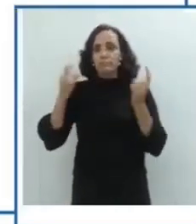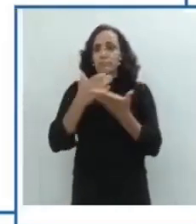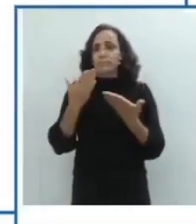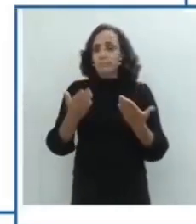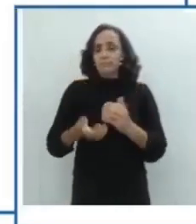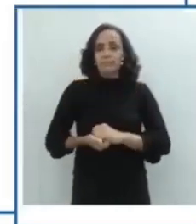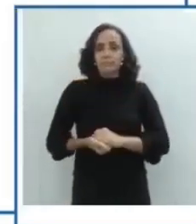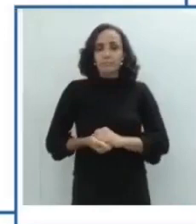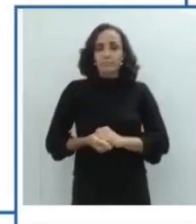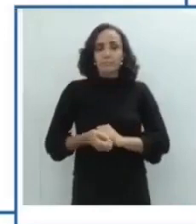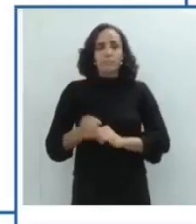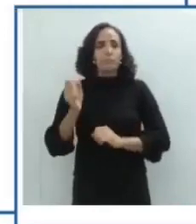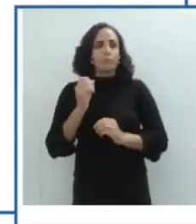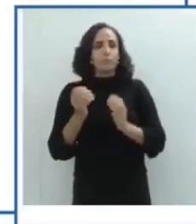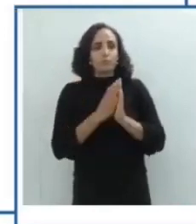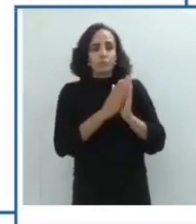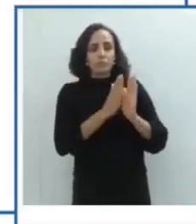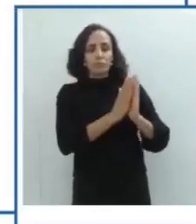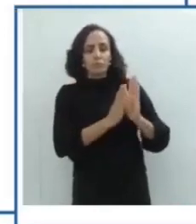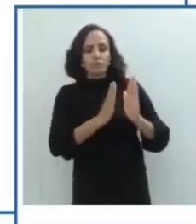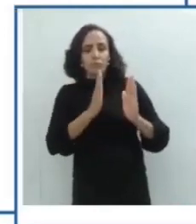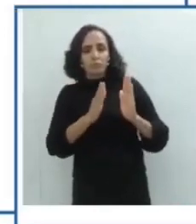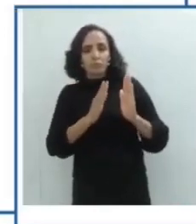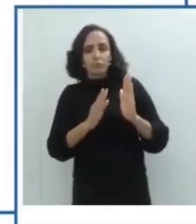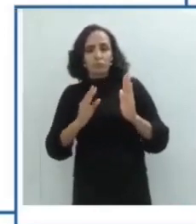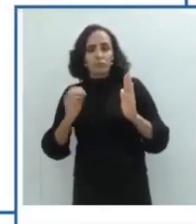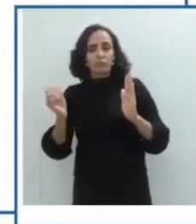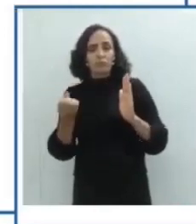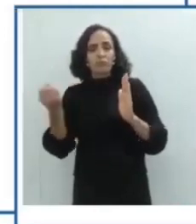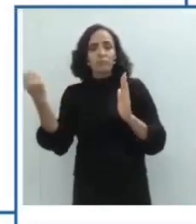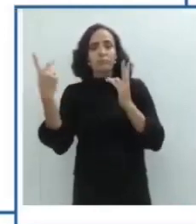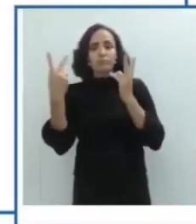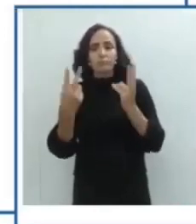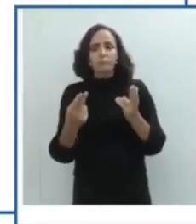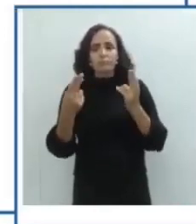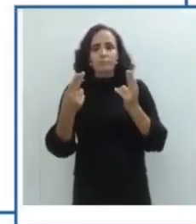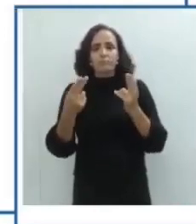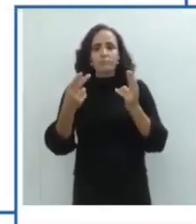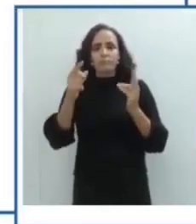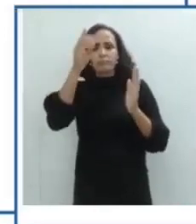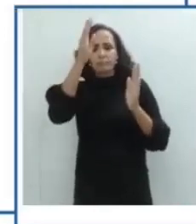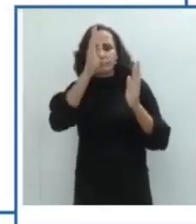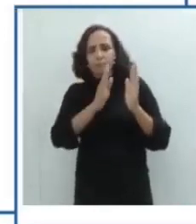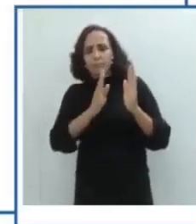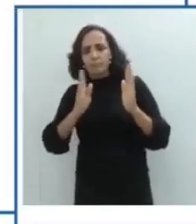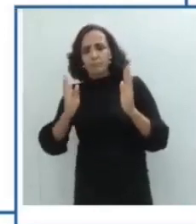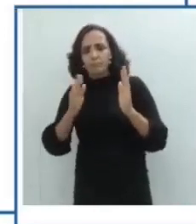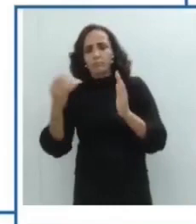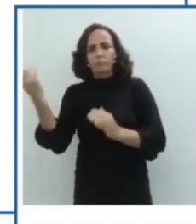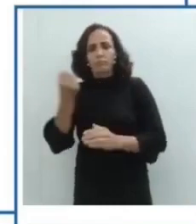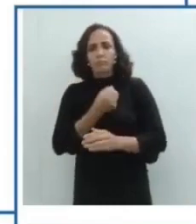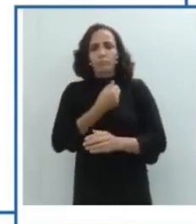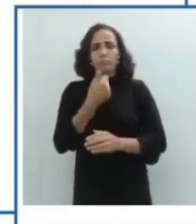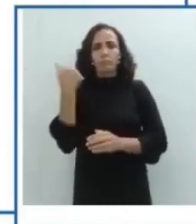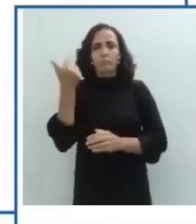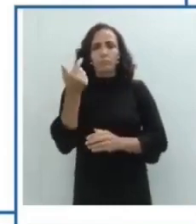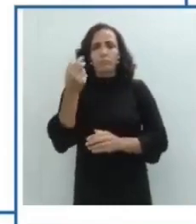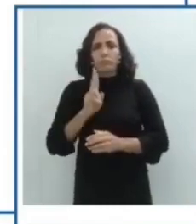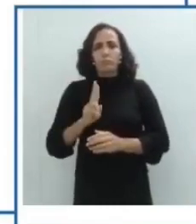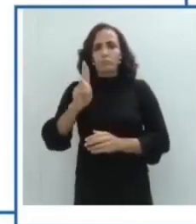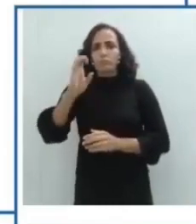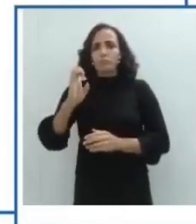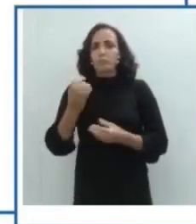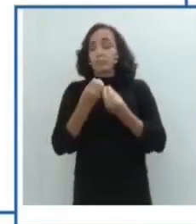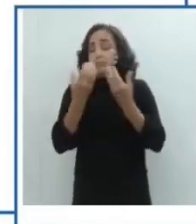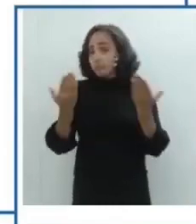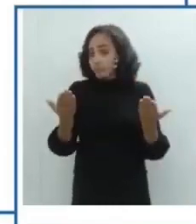tabela set, coluna igual a valor 1, coluna 2 igual a valor 2, o